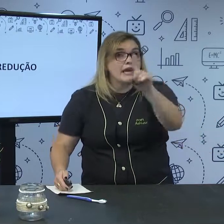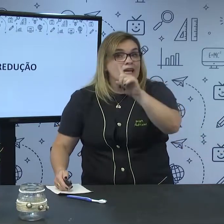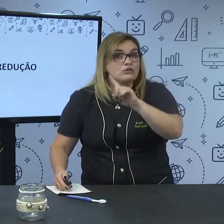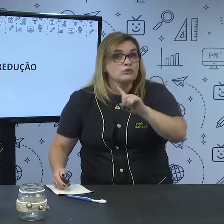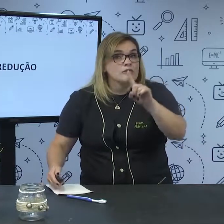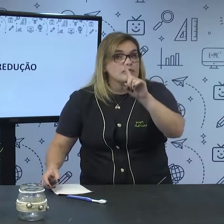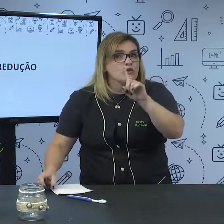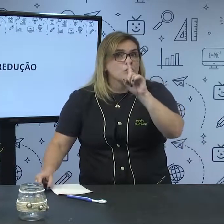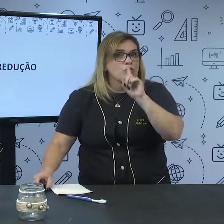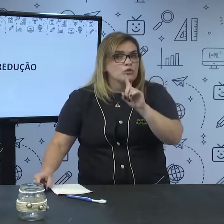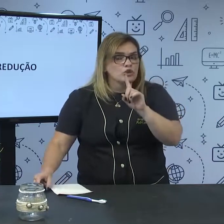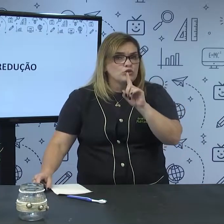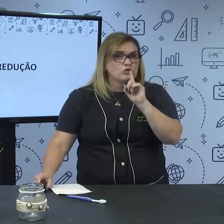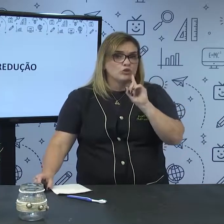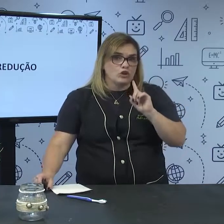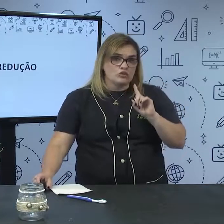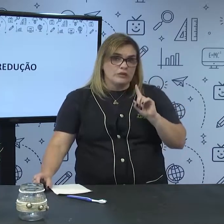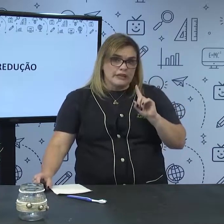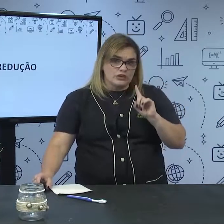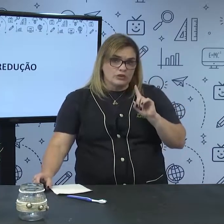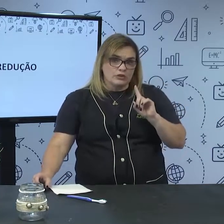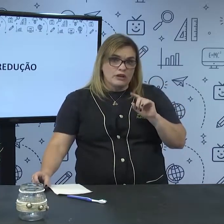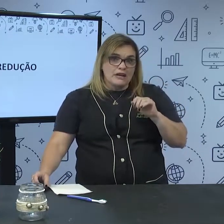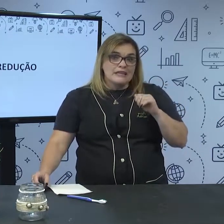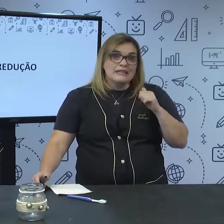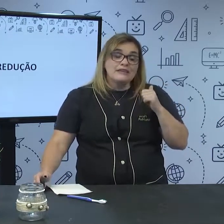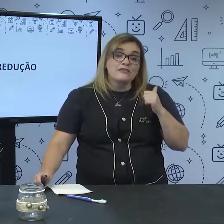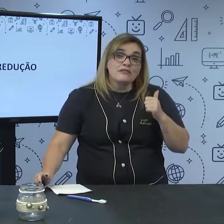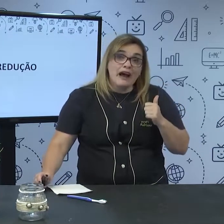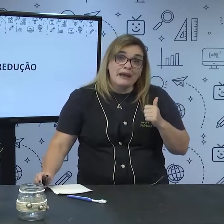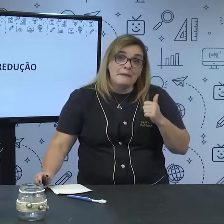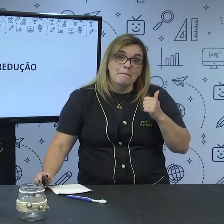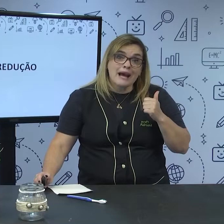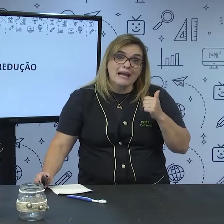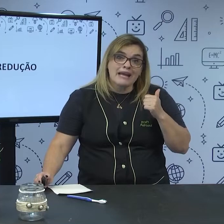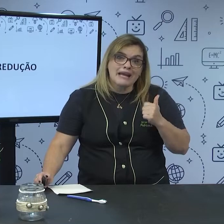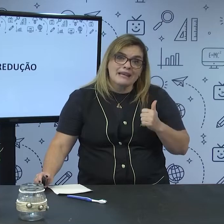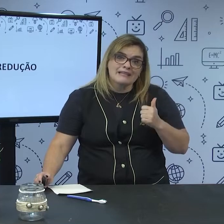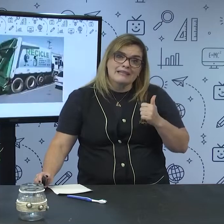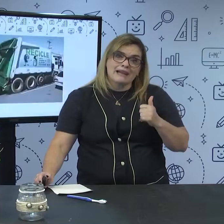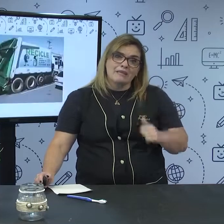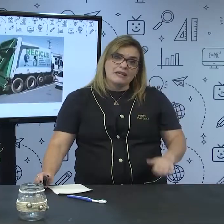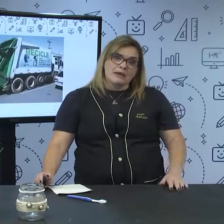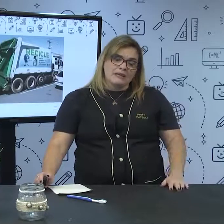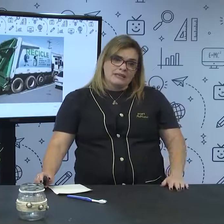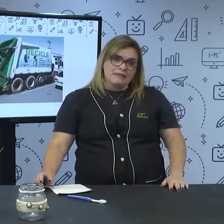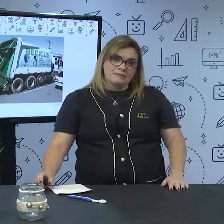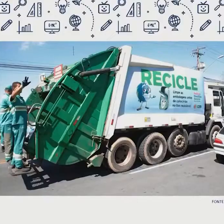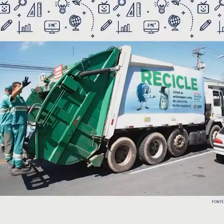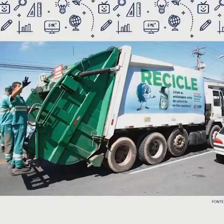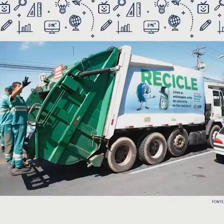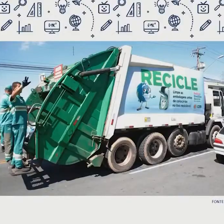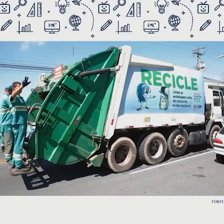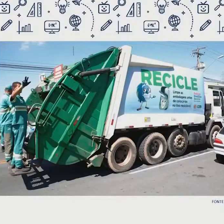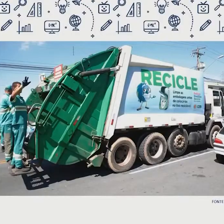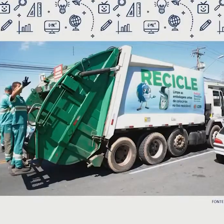já reduziu muito o nosso lixo que vai para este caminhão